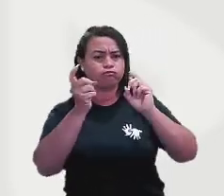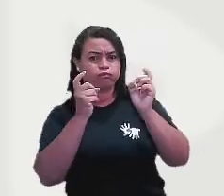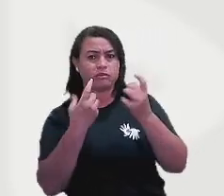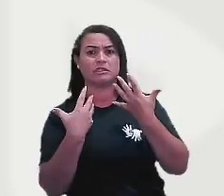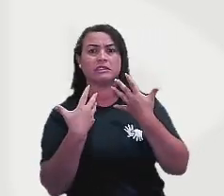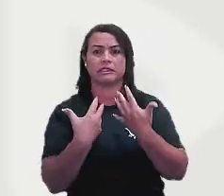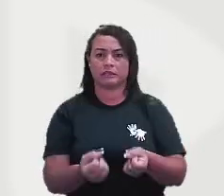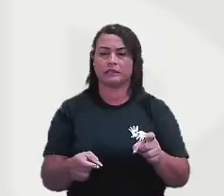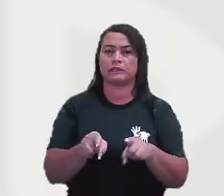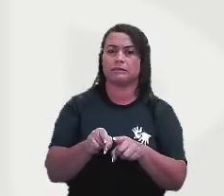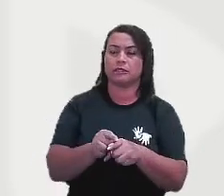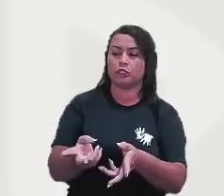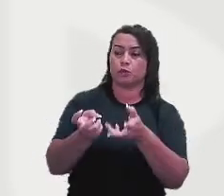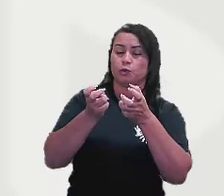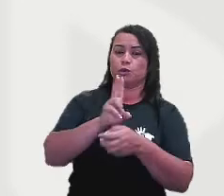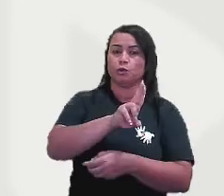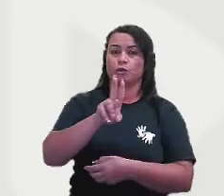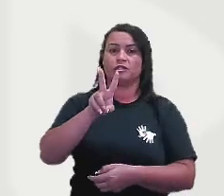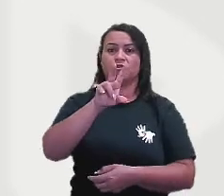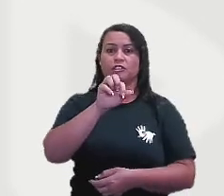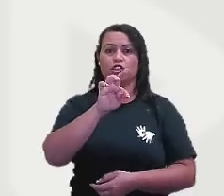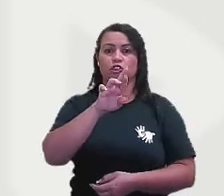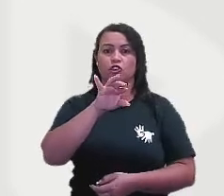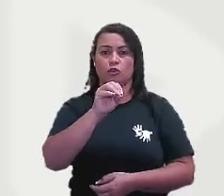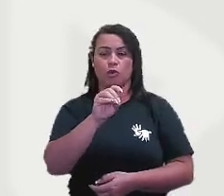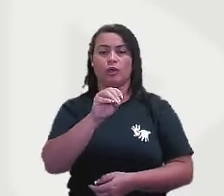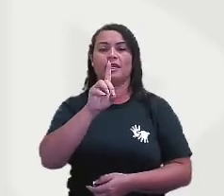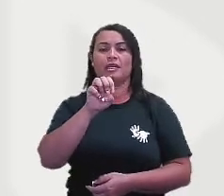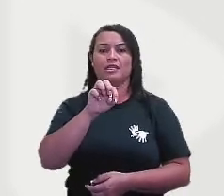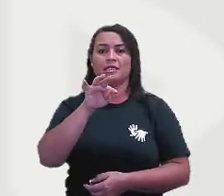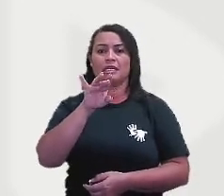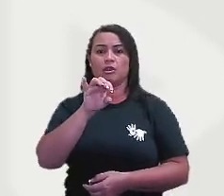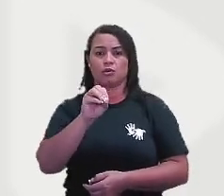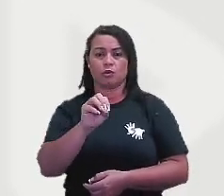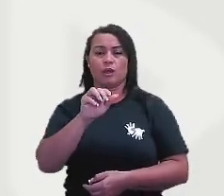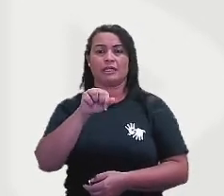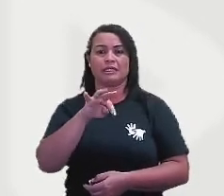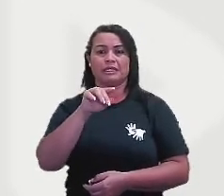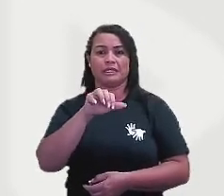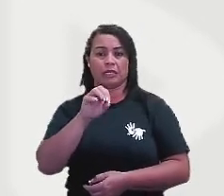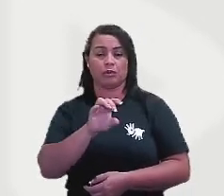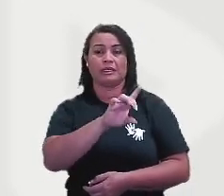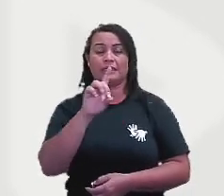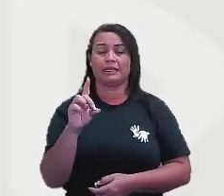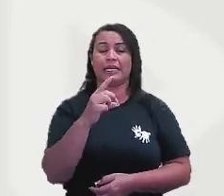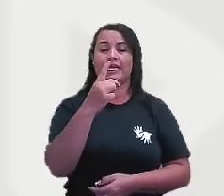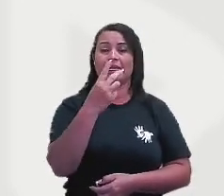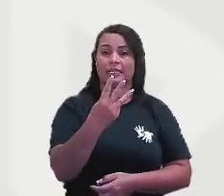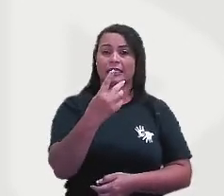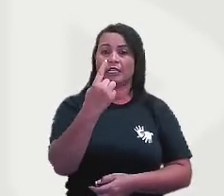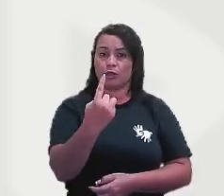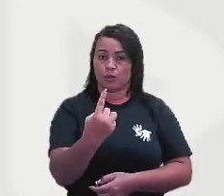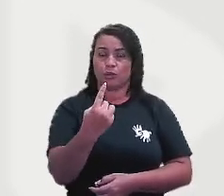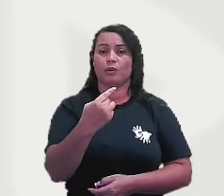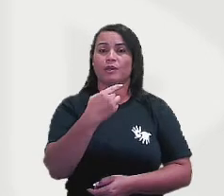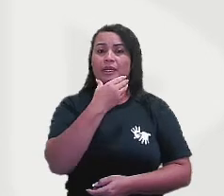e reconhecido o nome de Vitória de Santo Antão, em 31 de dezembro